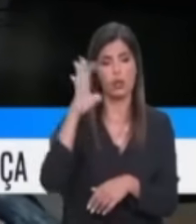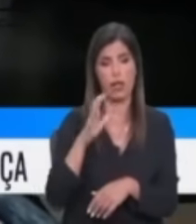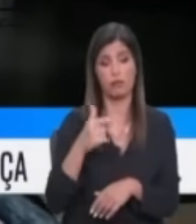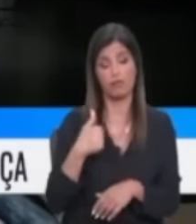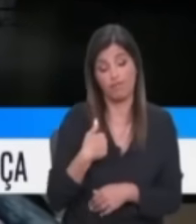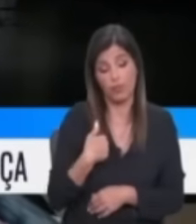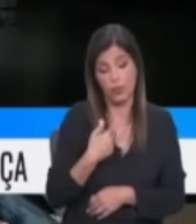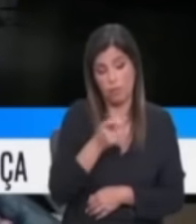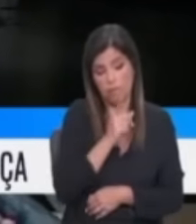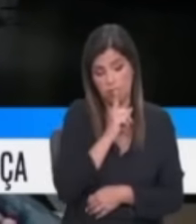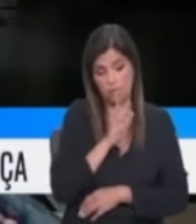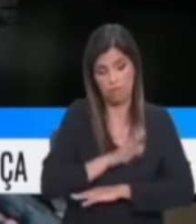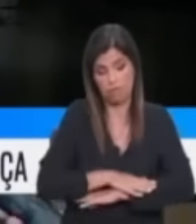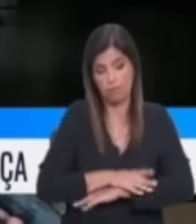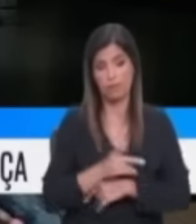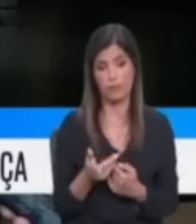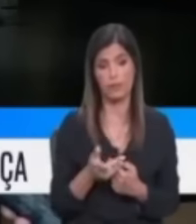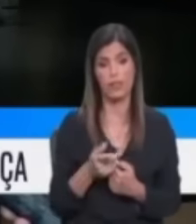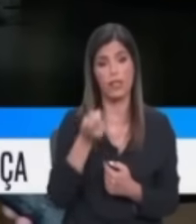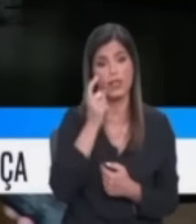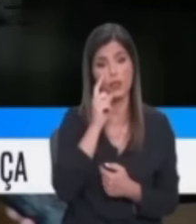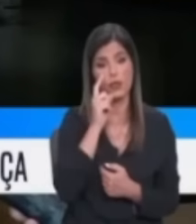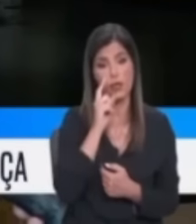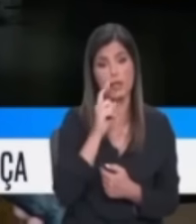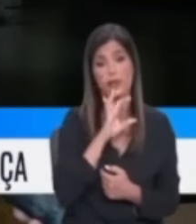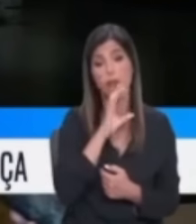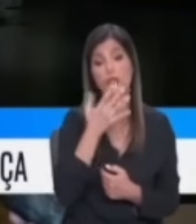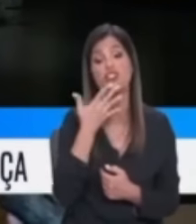naturalmente respeitei, quando se trata de segurança num país estrangeiro,